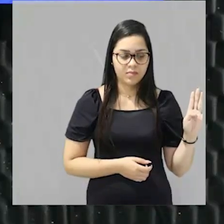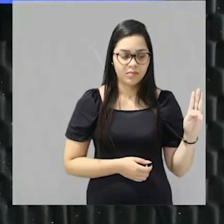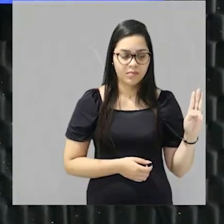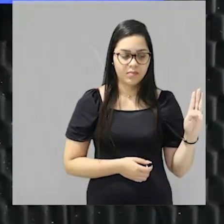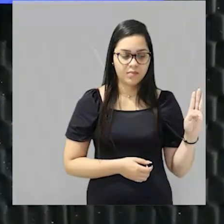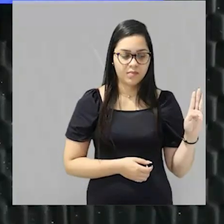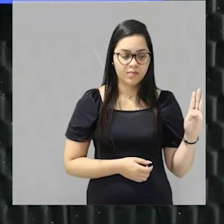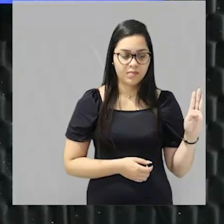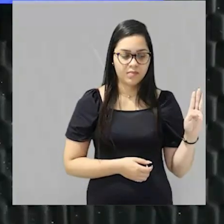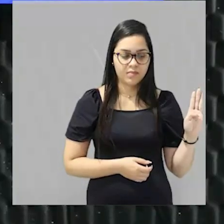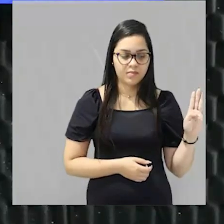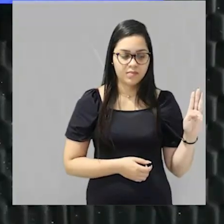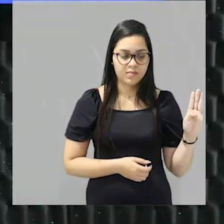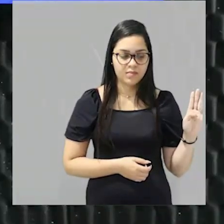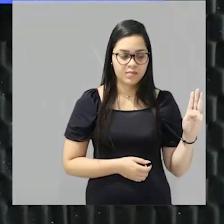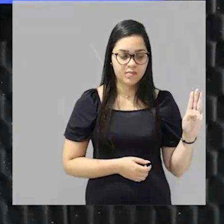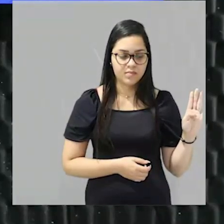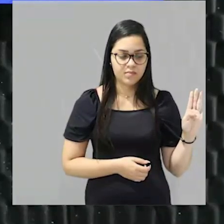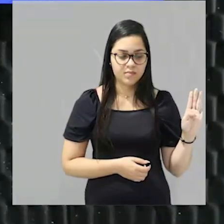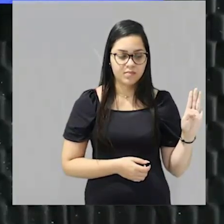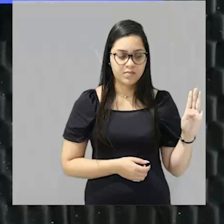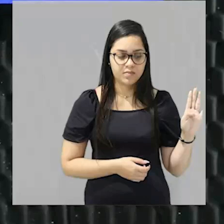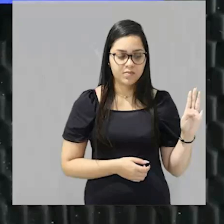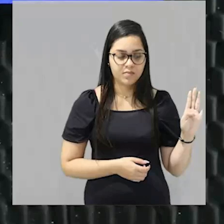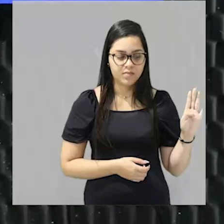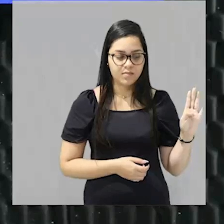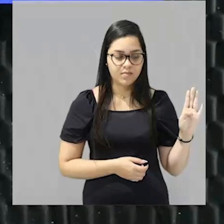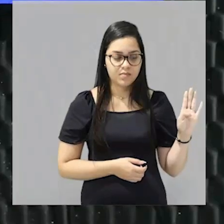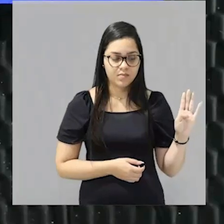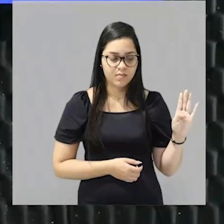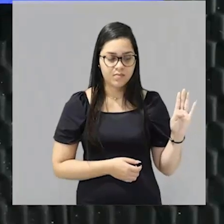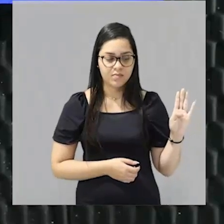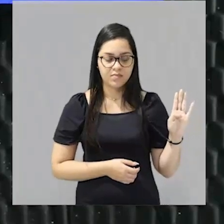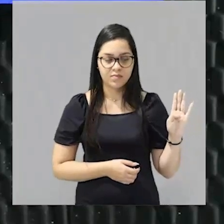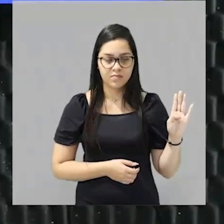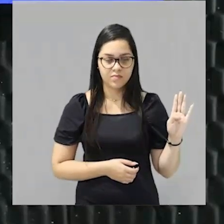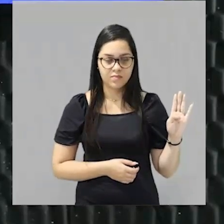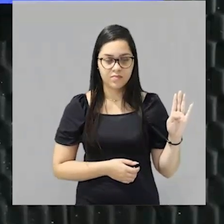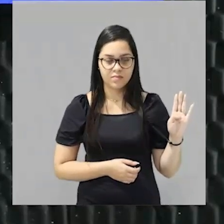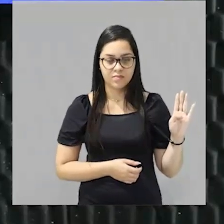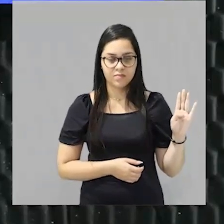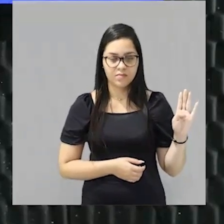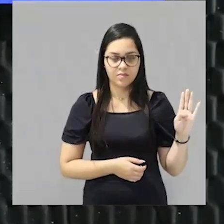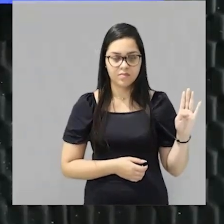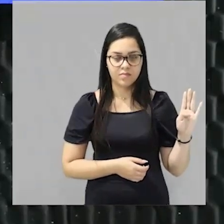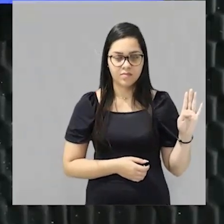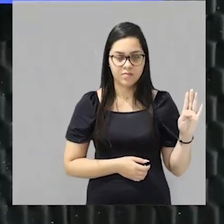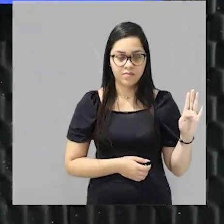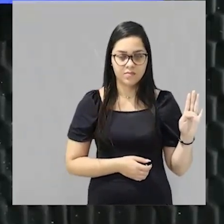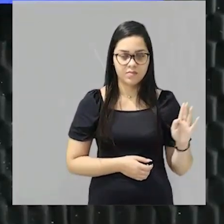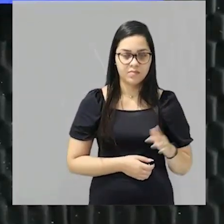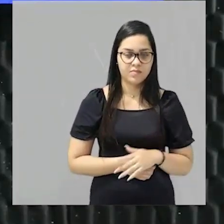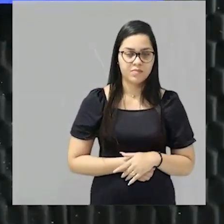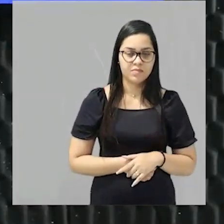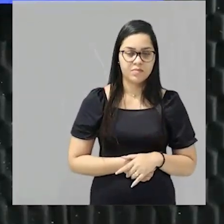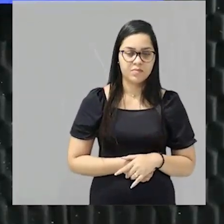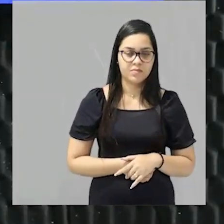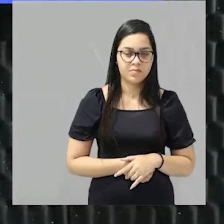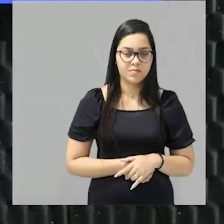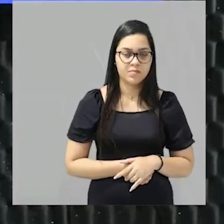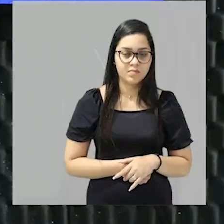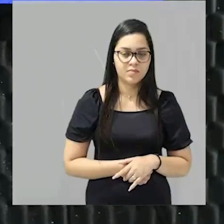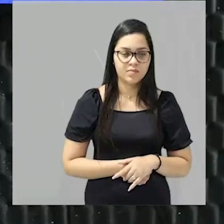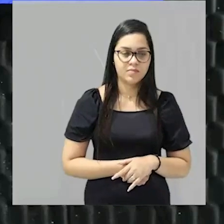que é cônjuge, já está sabendo aqui comigo, né? Dica da Cacau, a palavra é cônjuge, tá?